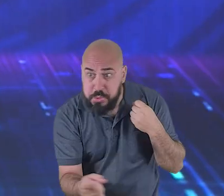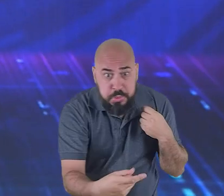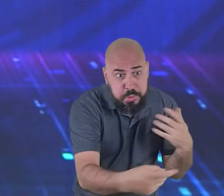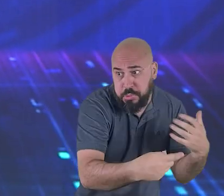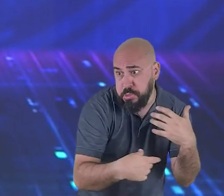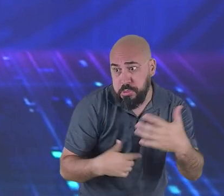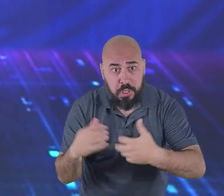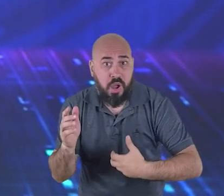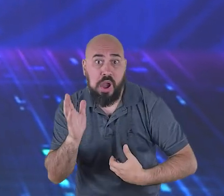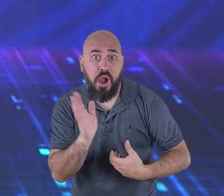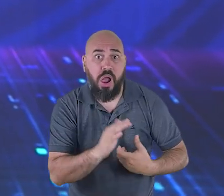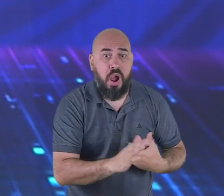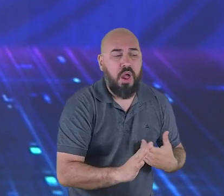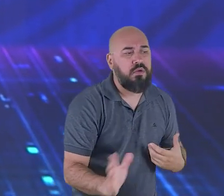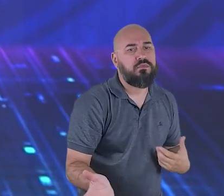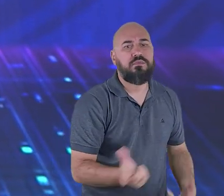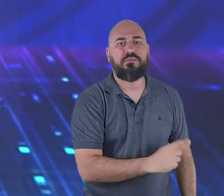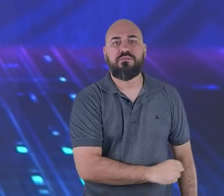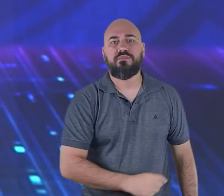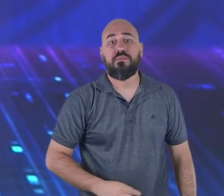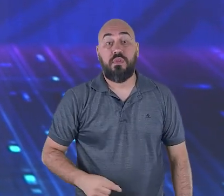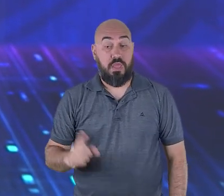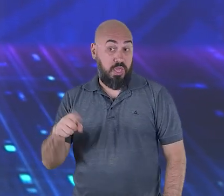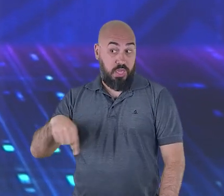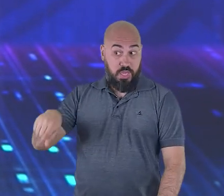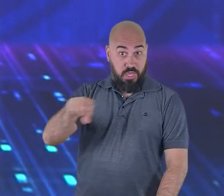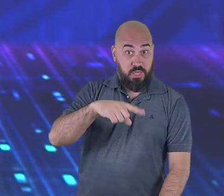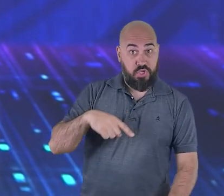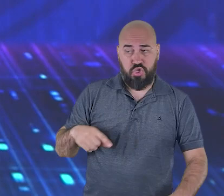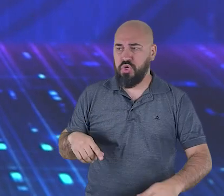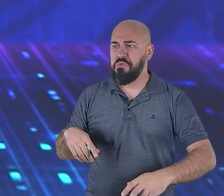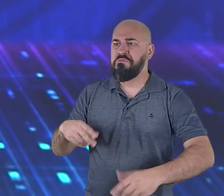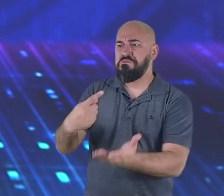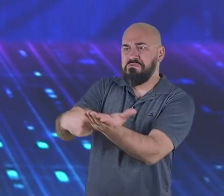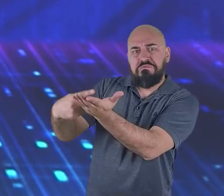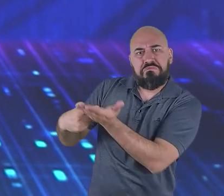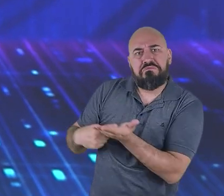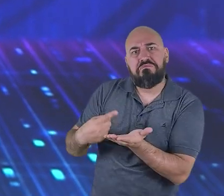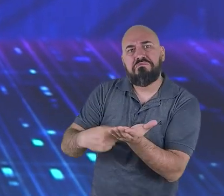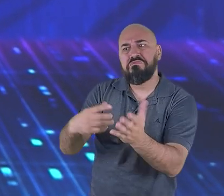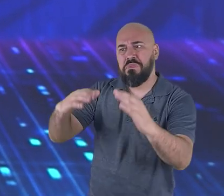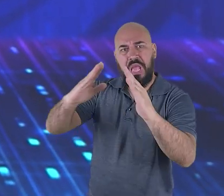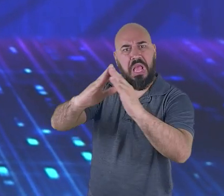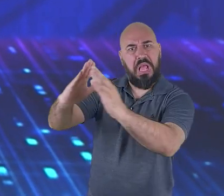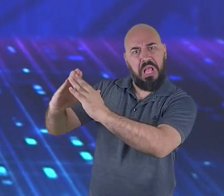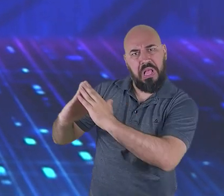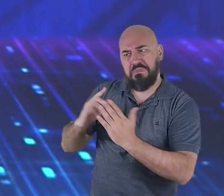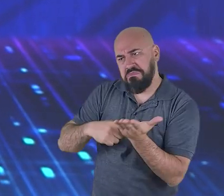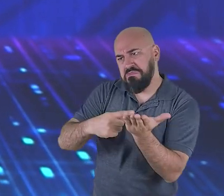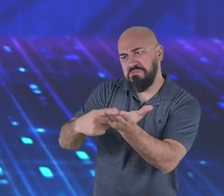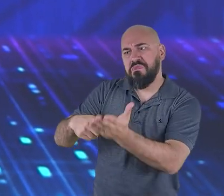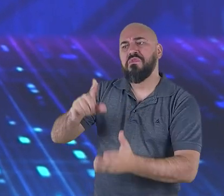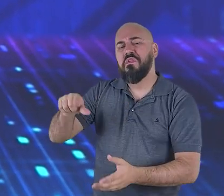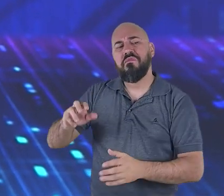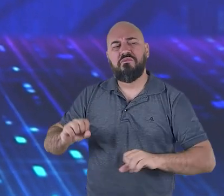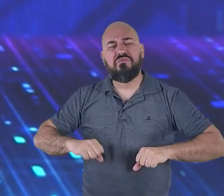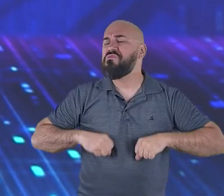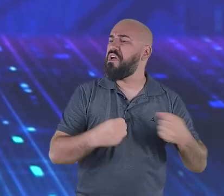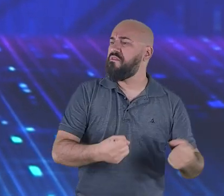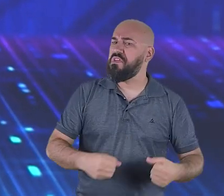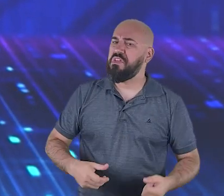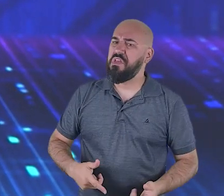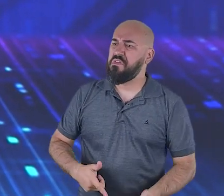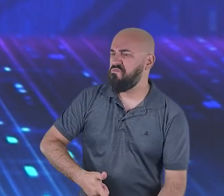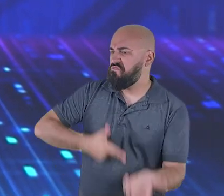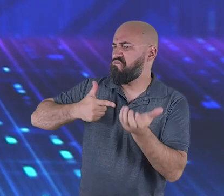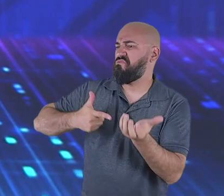O bandido, sabendo disso, não atacou por várias colheitas. Ficou preocupado. Um dia, ele